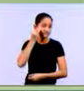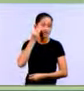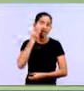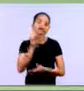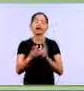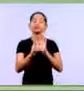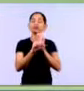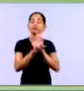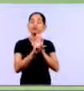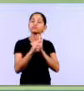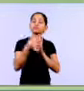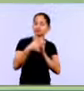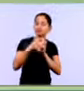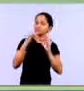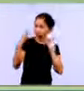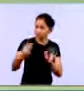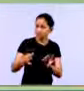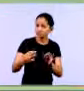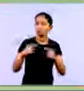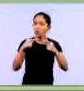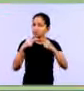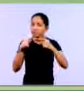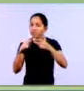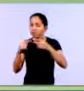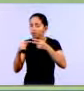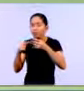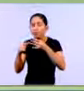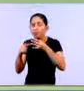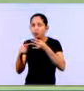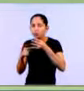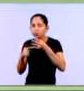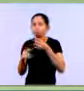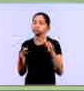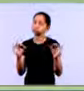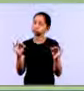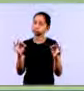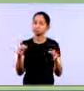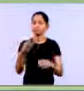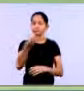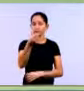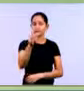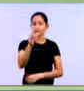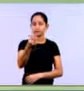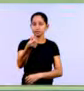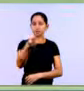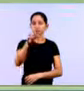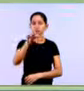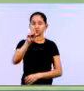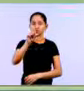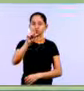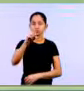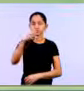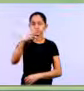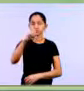o princípio da legalidade. Sua previsão legal é específica, é a Lei 6.830 de